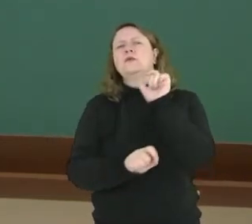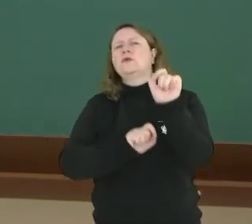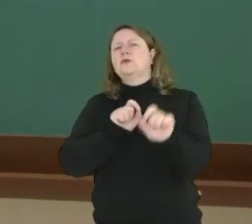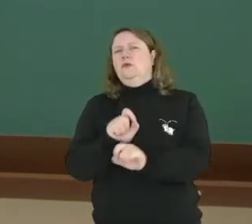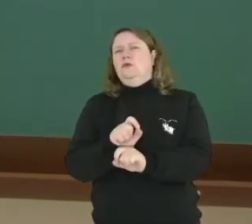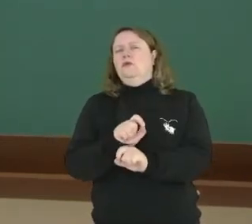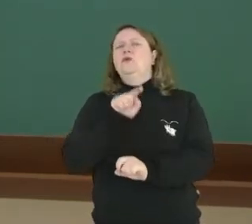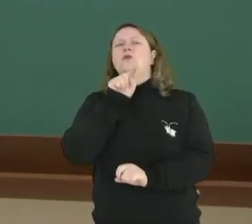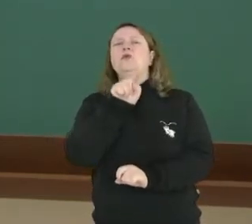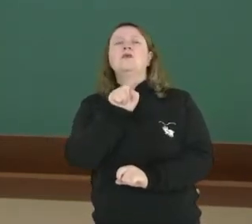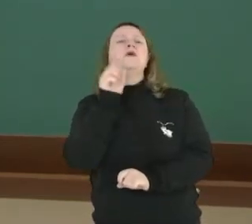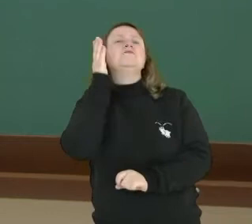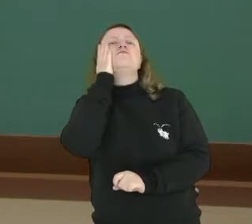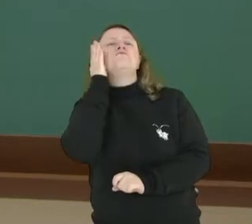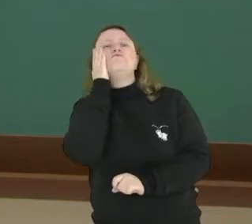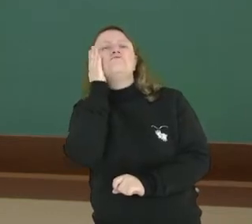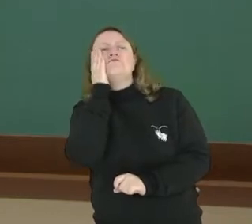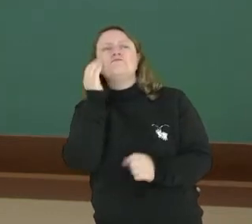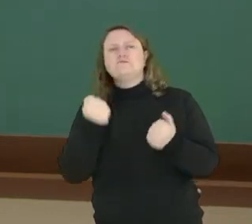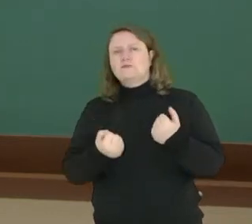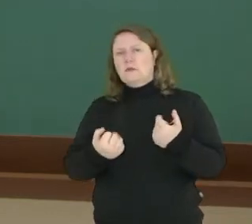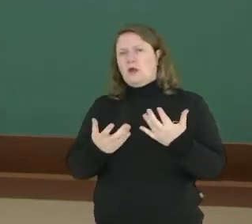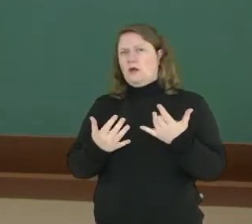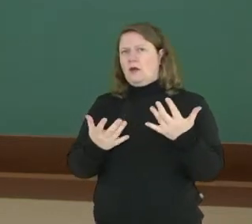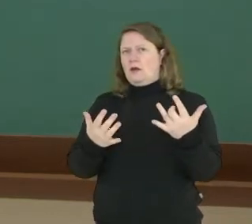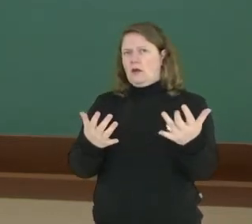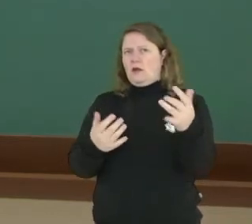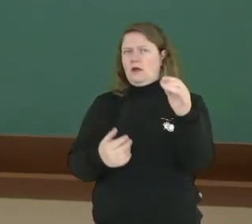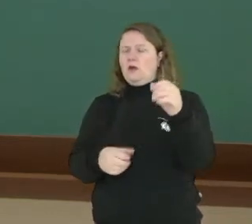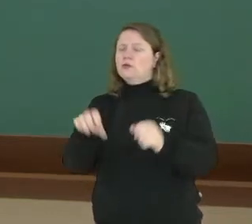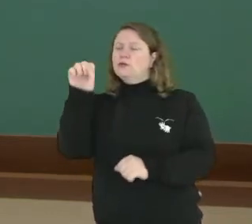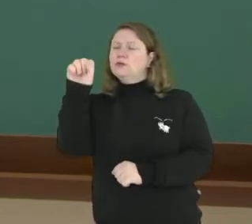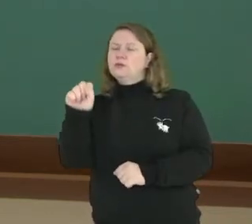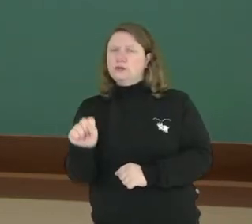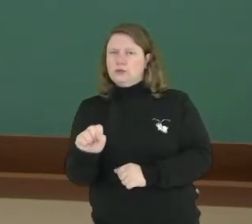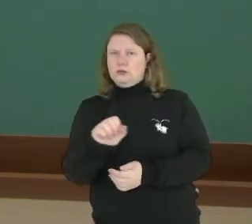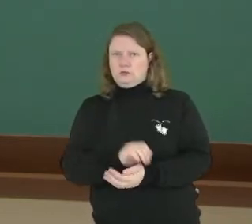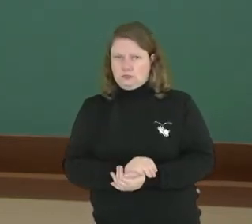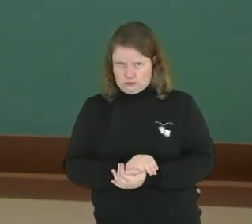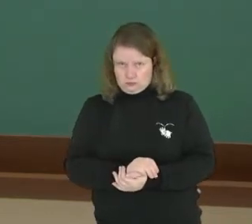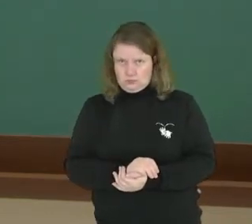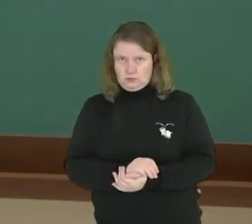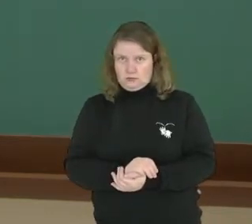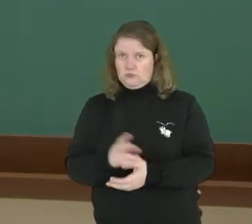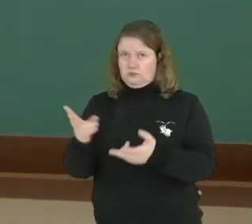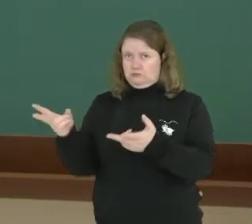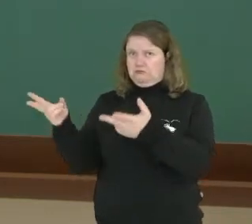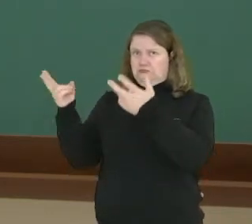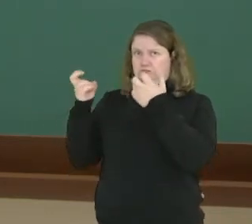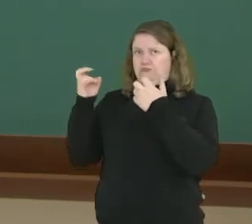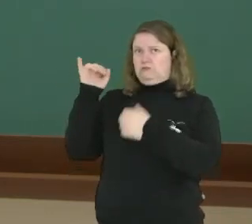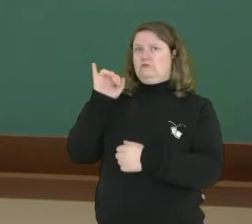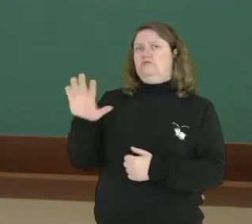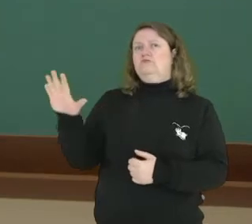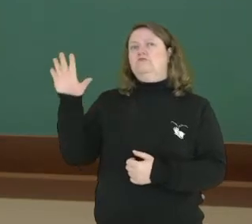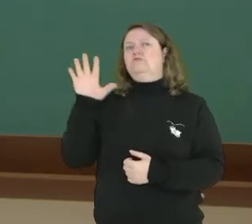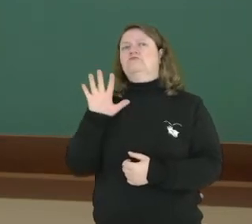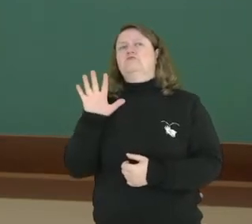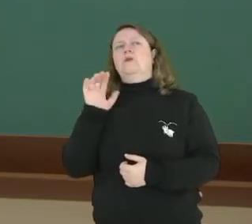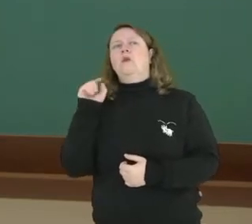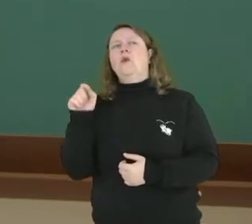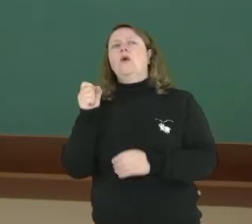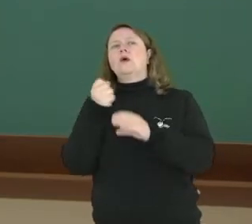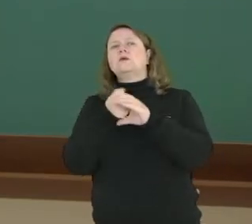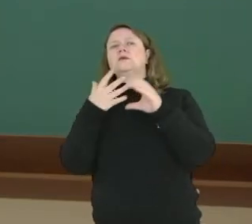sabe sobre a vegetação da região sul? Consegue identificar a imagem ao lado,